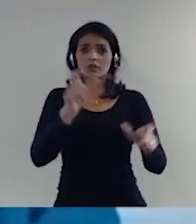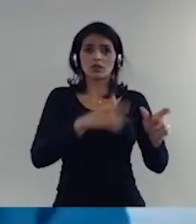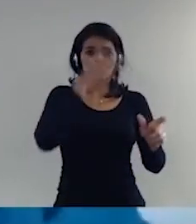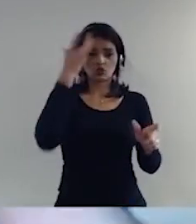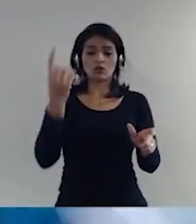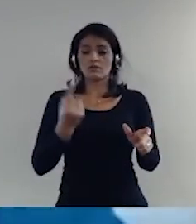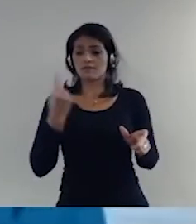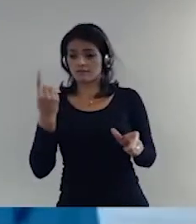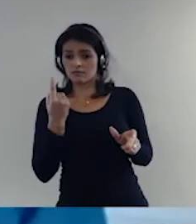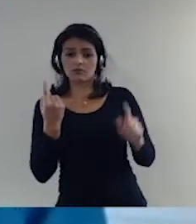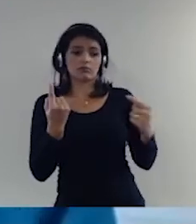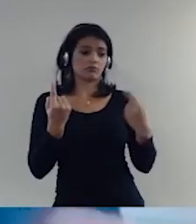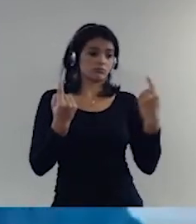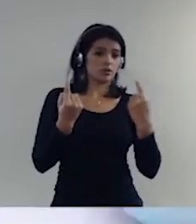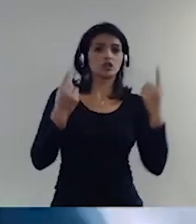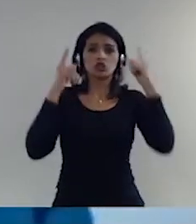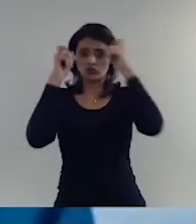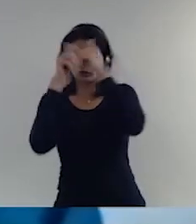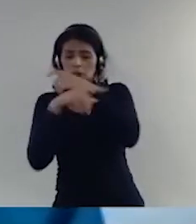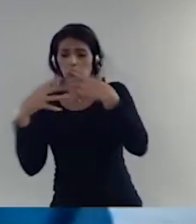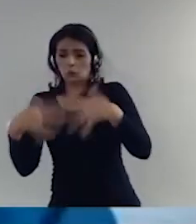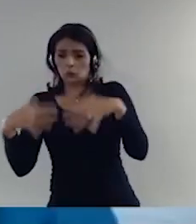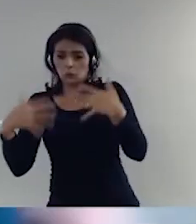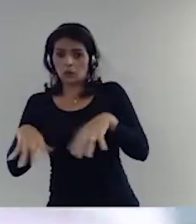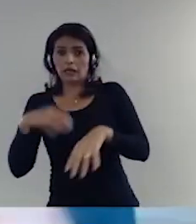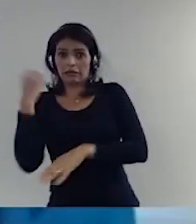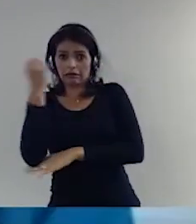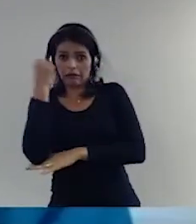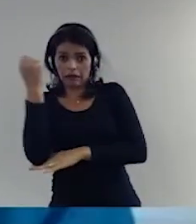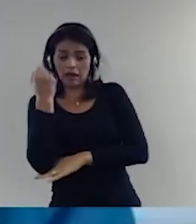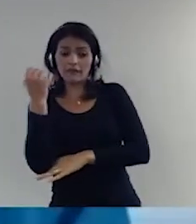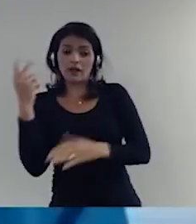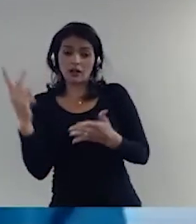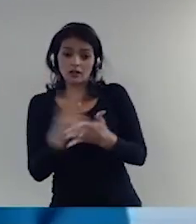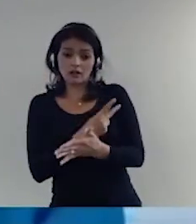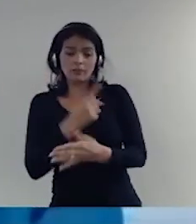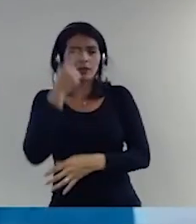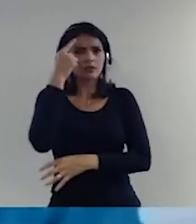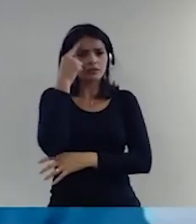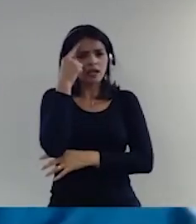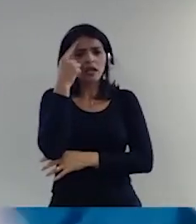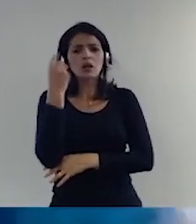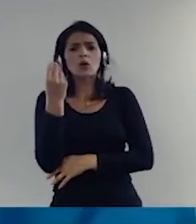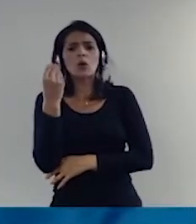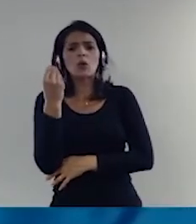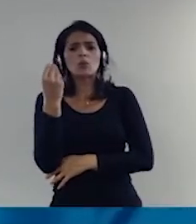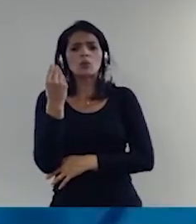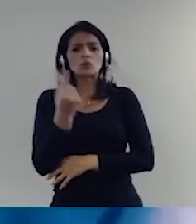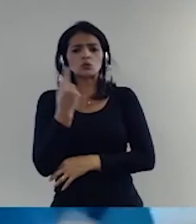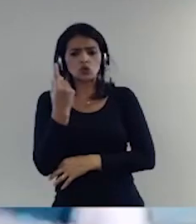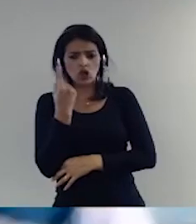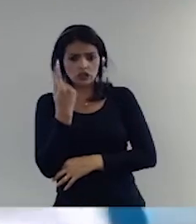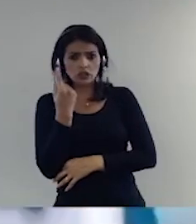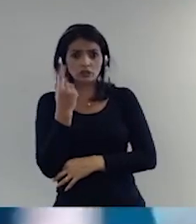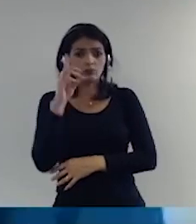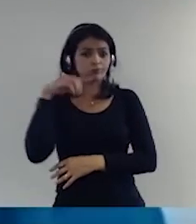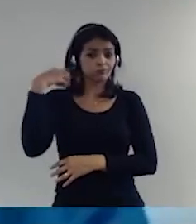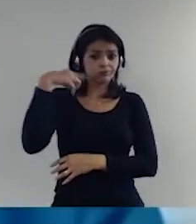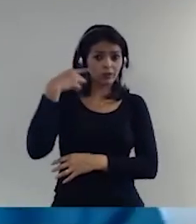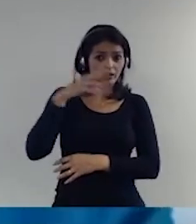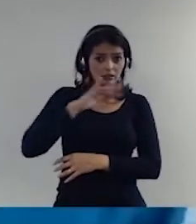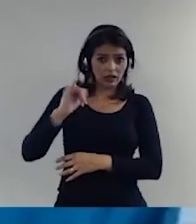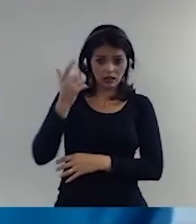individualmente passem por suas dificuldades, que são graves e que nos levam também a pensar que o direito sozinho não dá conta de tudo. Temos que ter uma